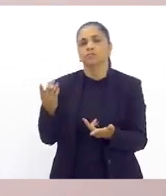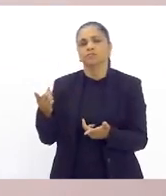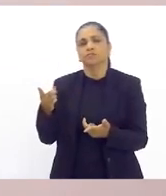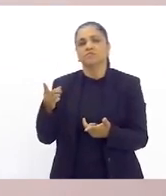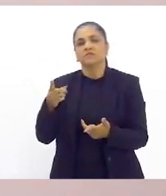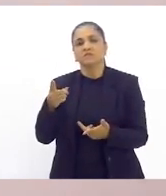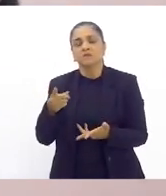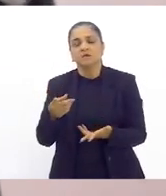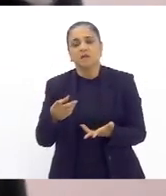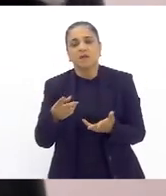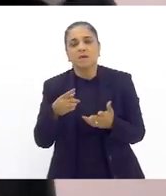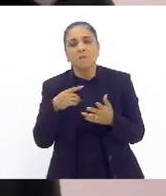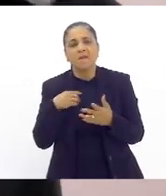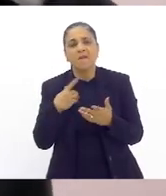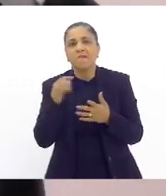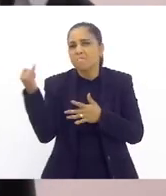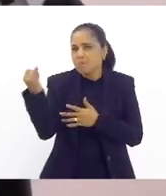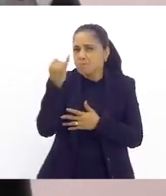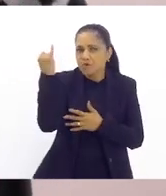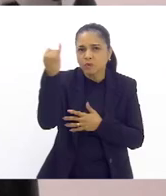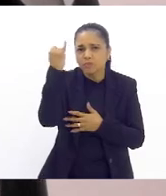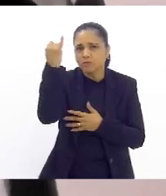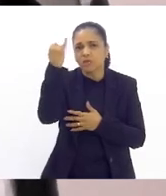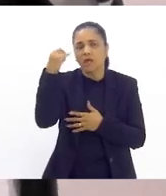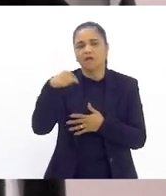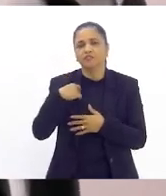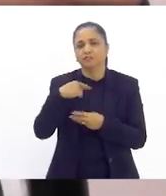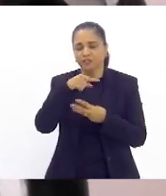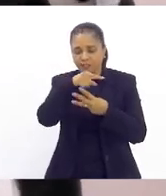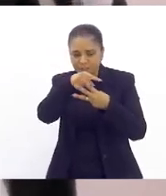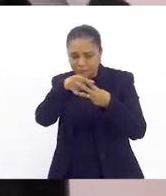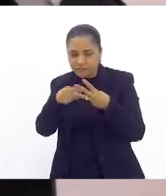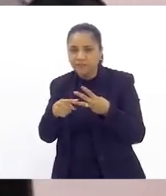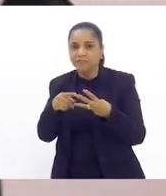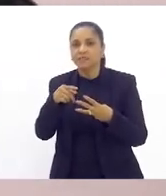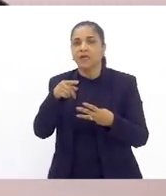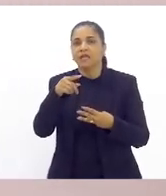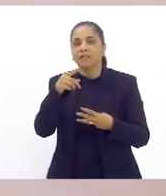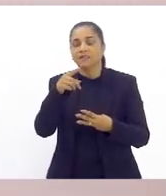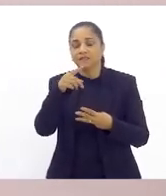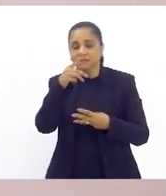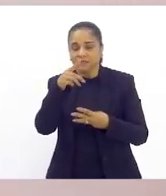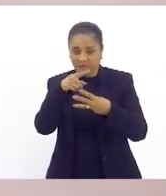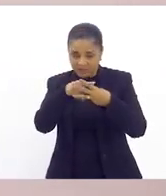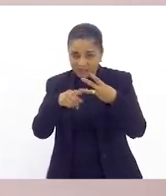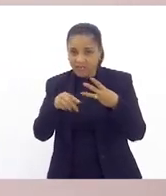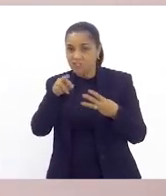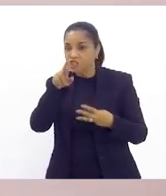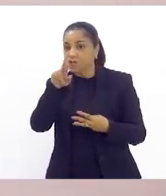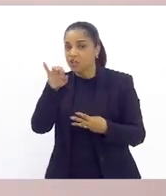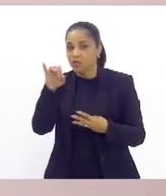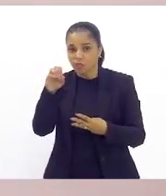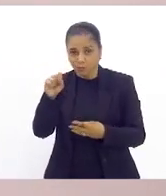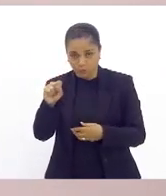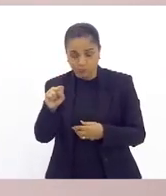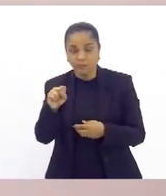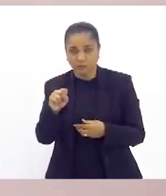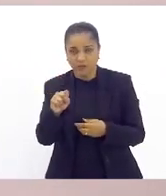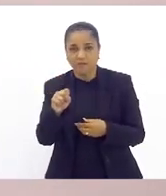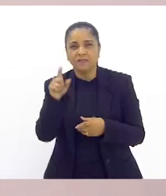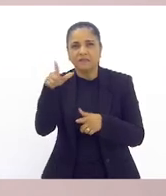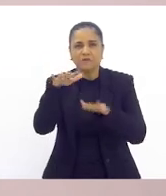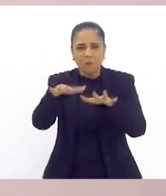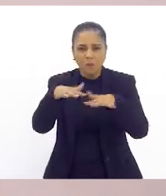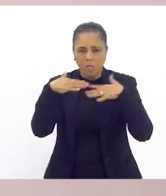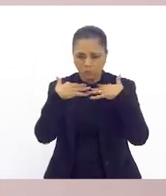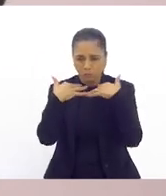gente pegar lá com aí não é no nosso caso mais Três Rios por exemplo a gente teve até agora um mês atrás uma audiência pública lá na câmara